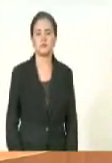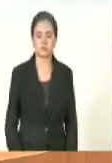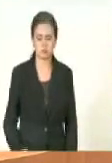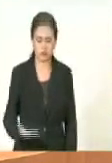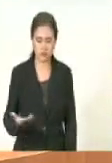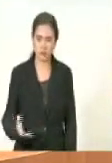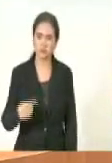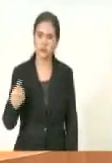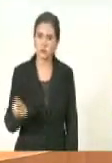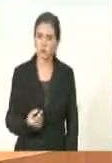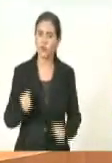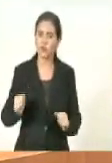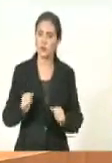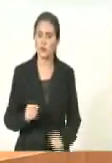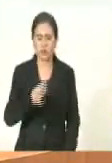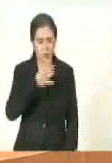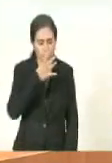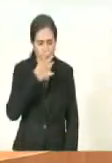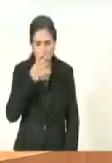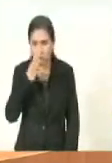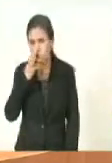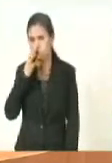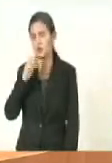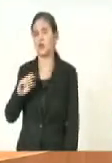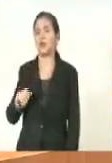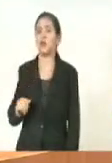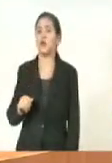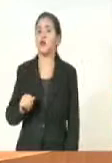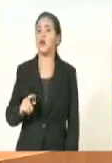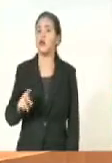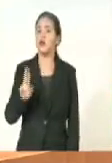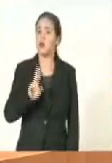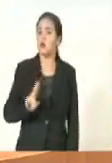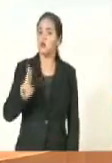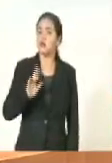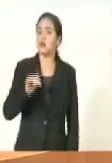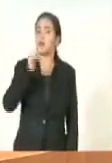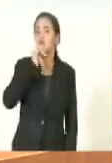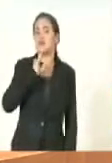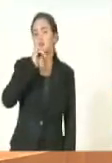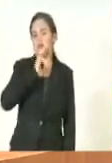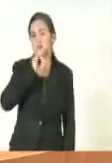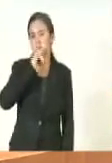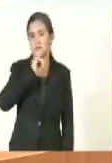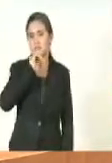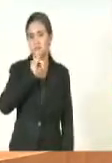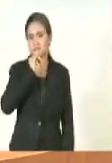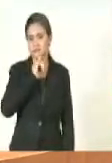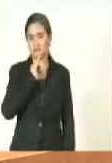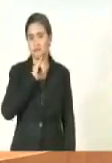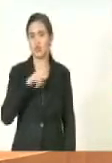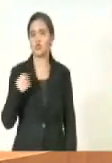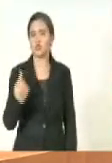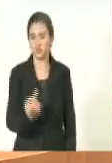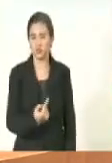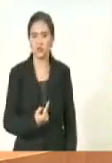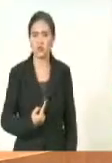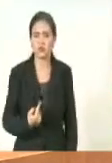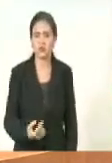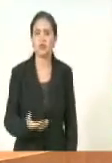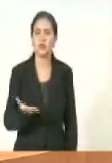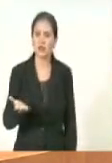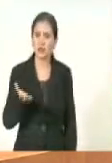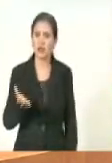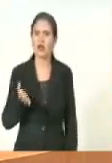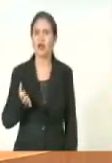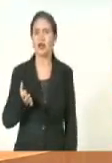pudemos acompanhar servem-nos de referência, servem-nos realmente de modelo que nós queremos, no dia a